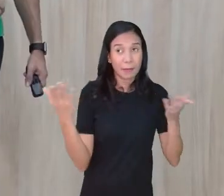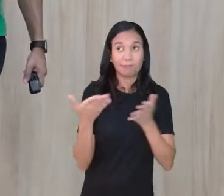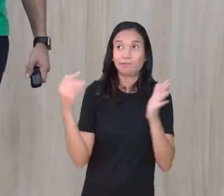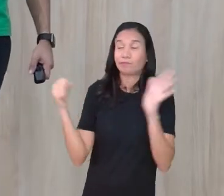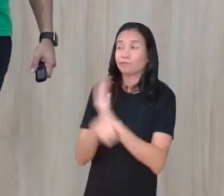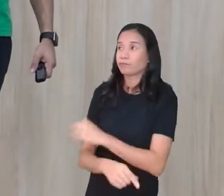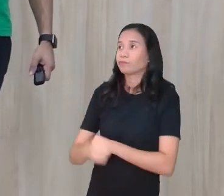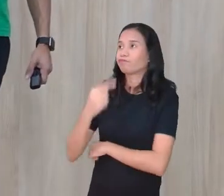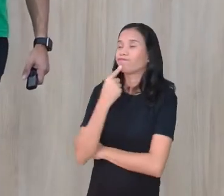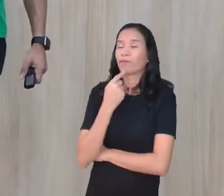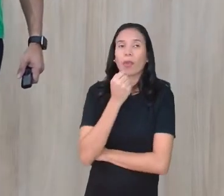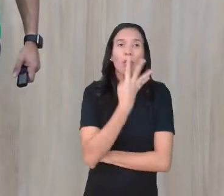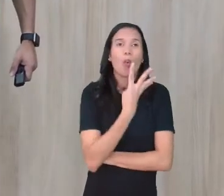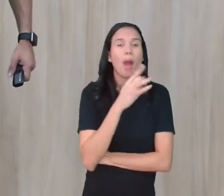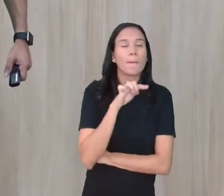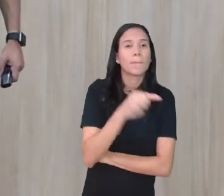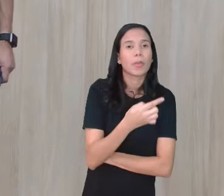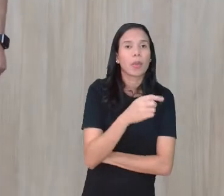lá,